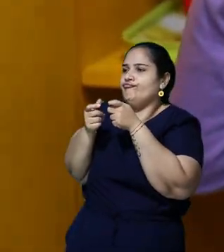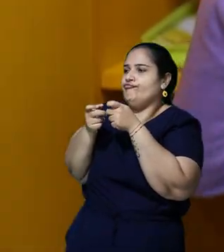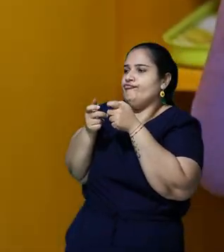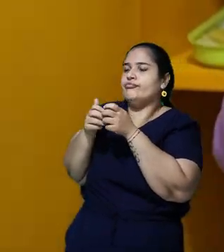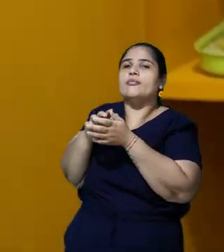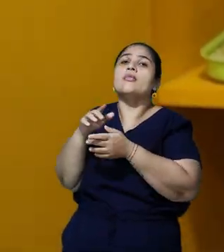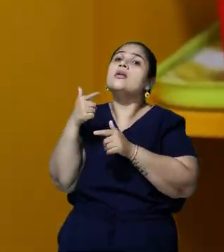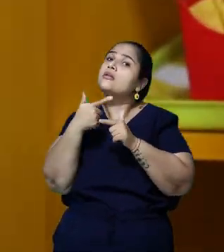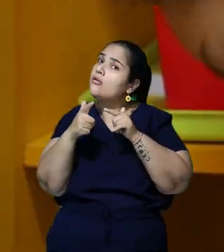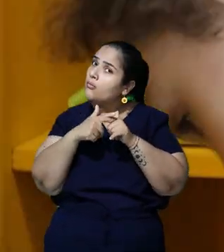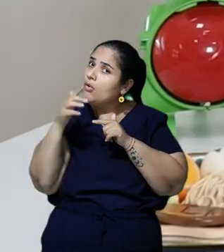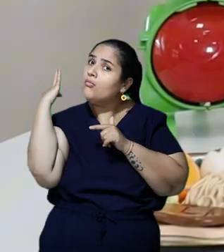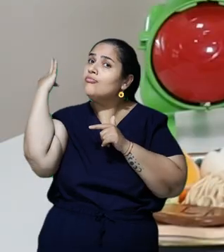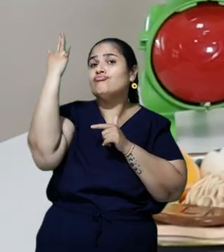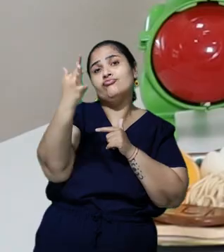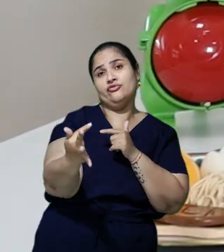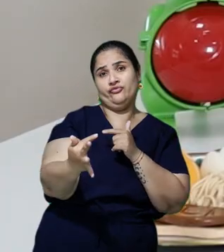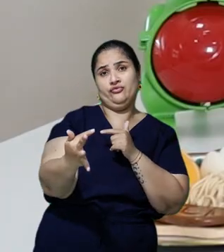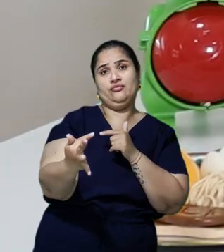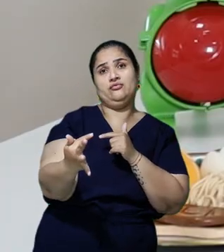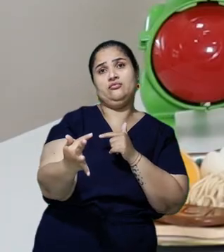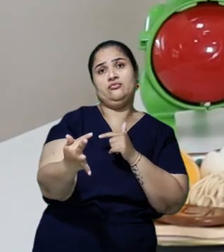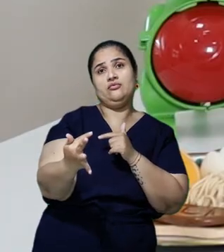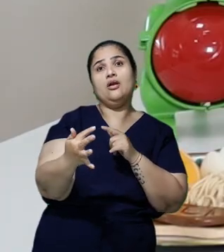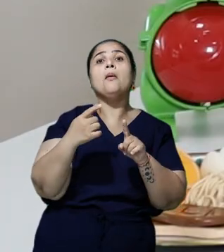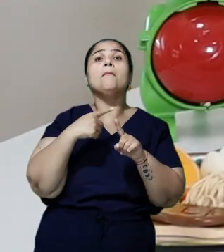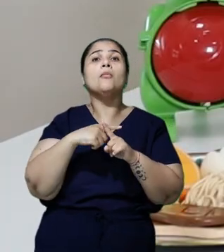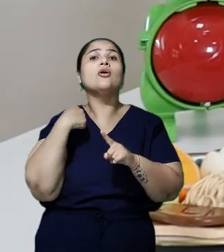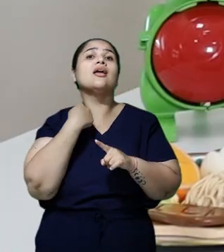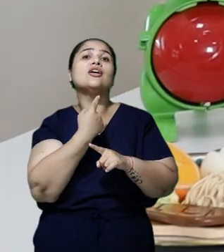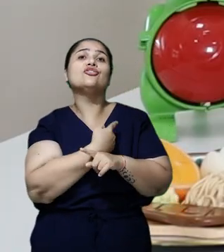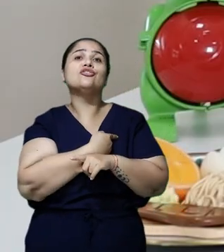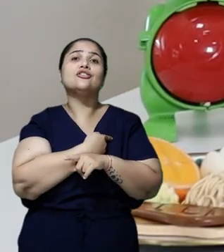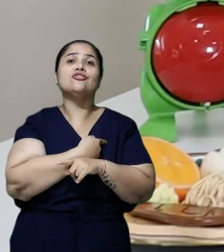problema futuro, né? Porque a gente está deixando de